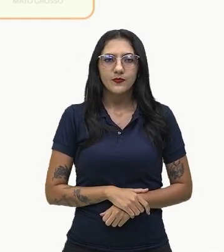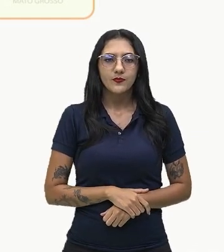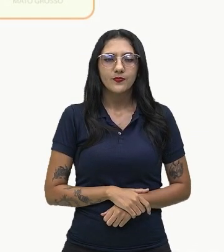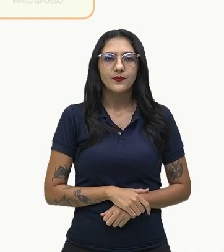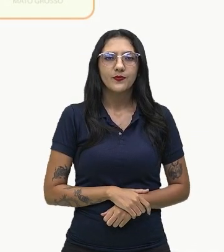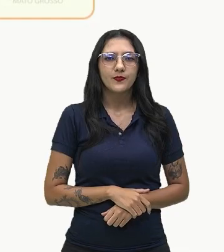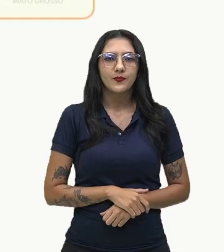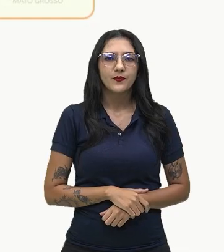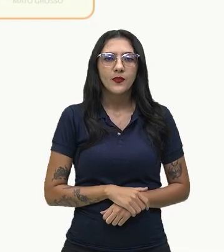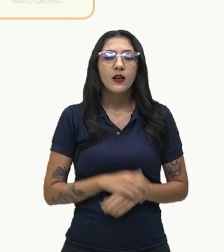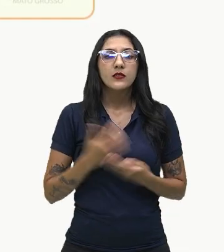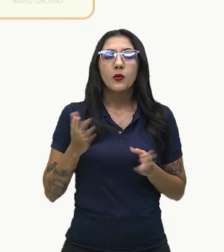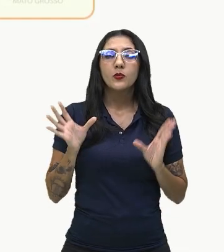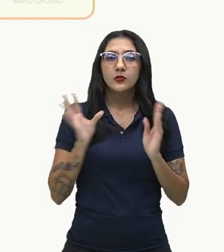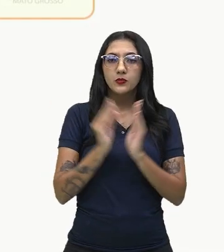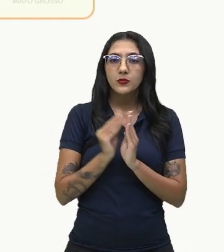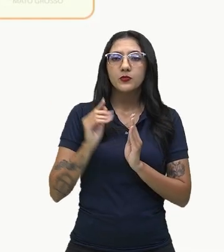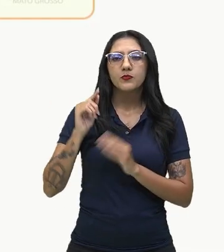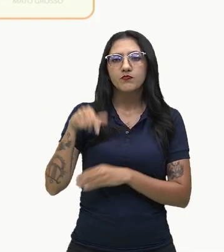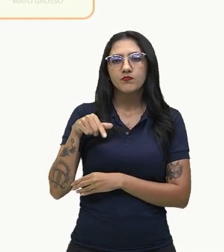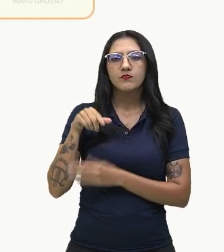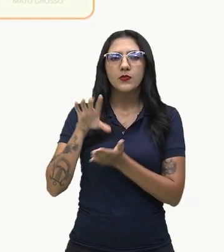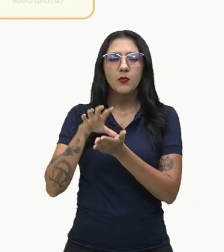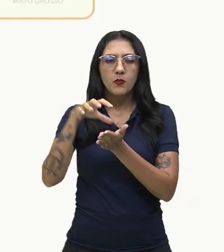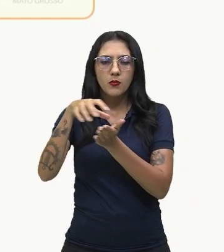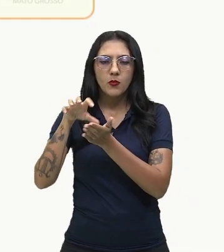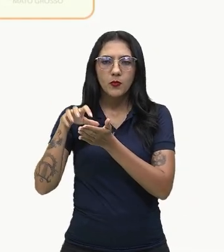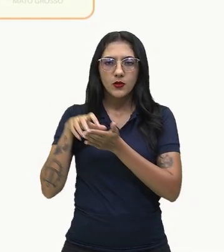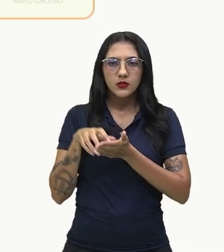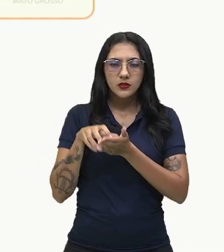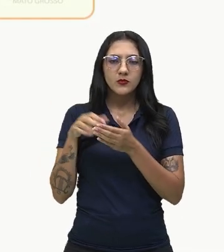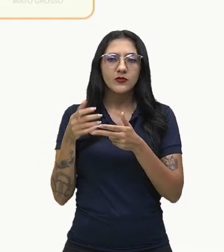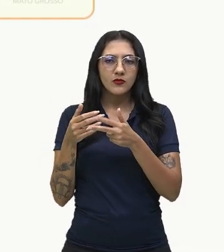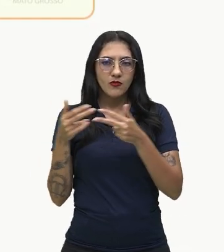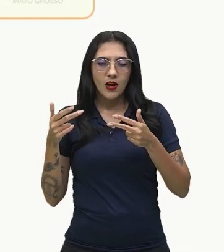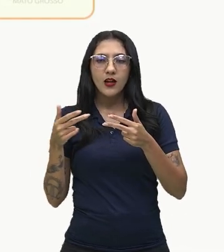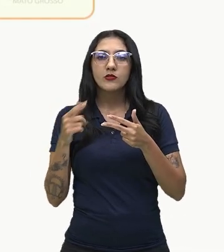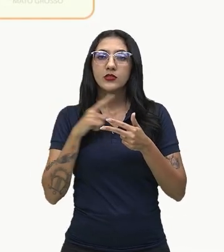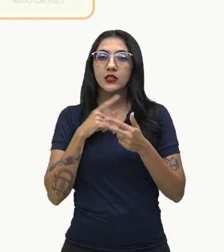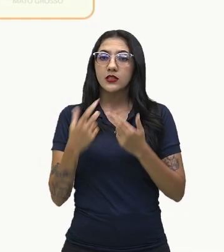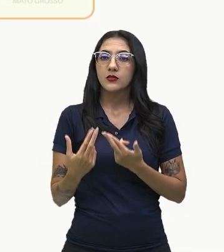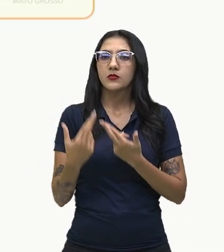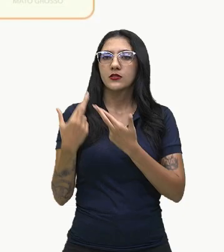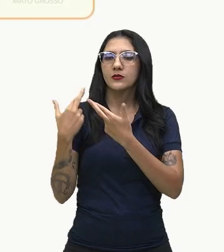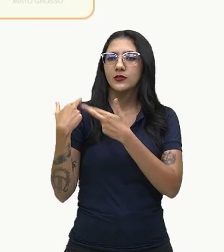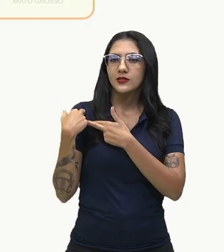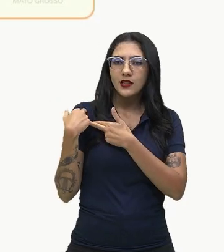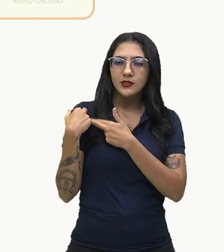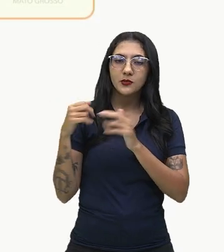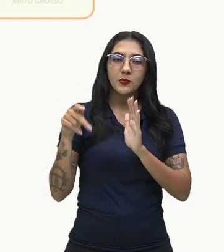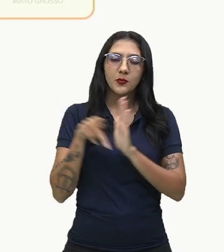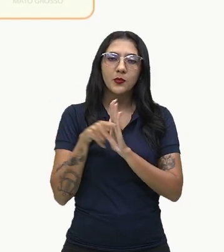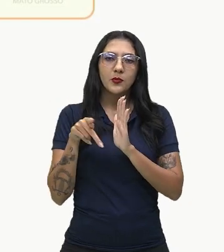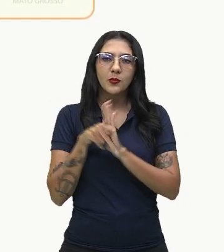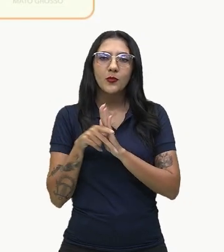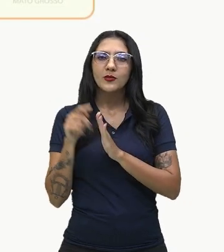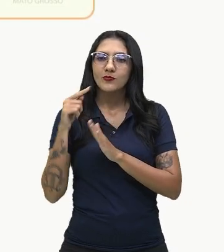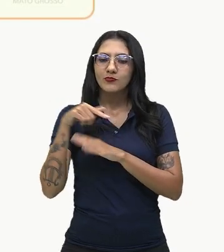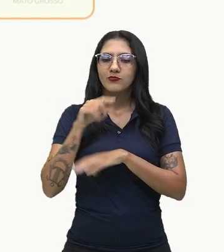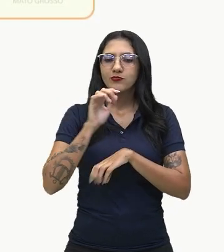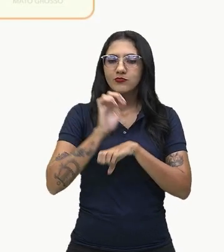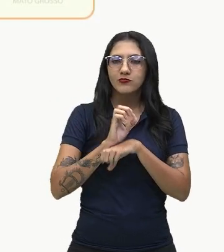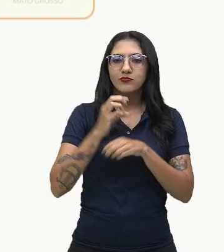município. Então, esse distrito, né, esses municípios, eles vão ser responsáveis aí por administrar também